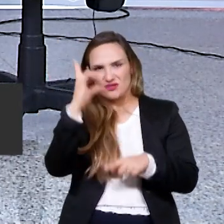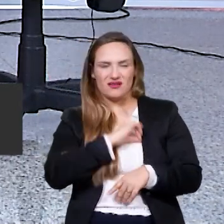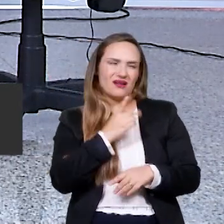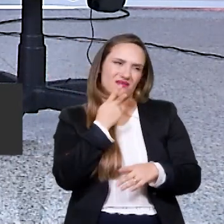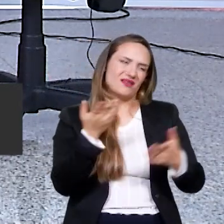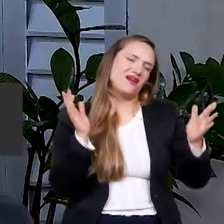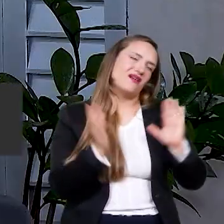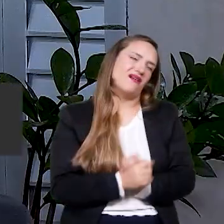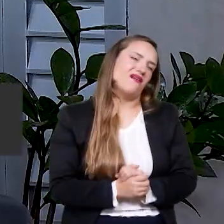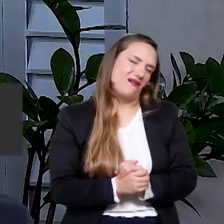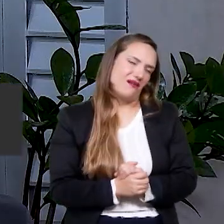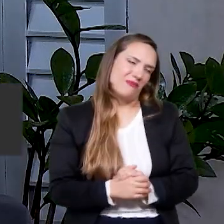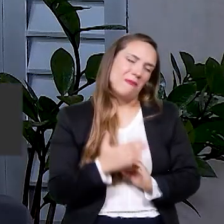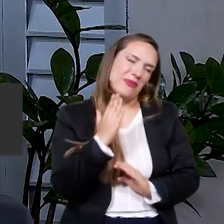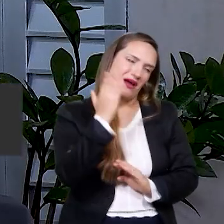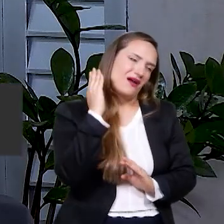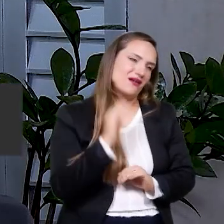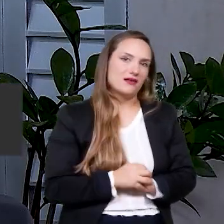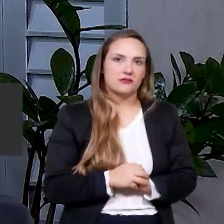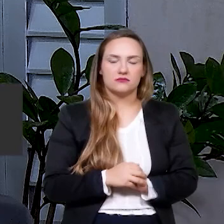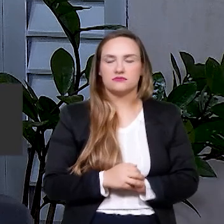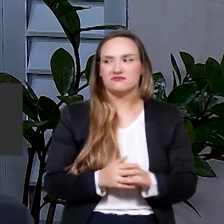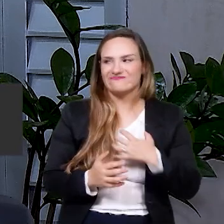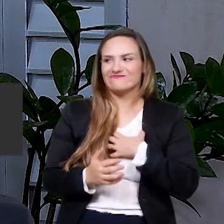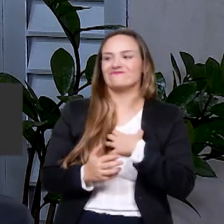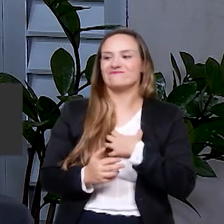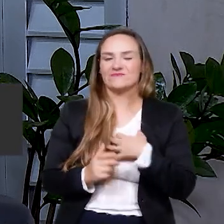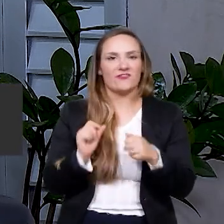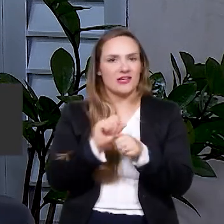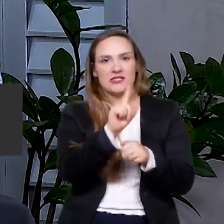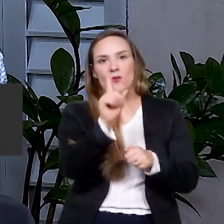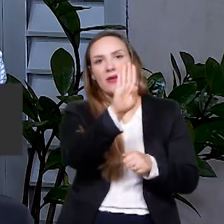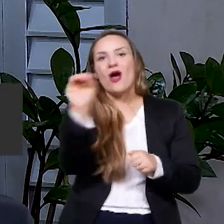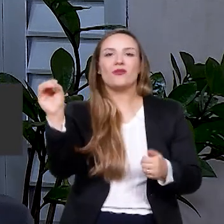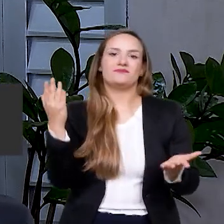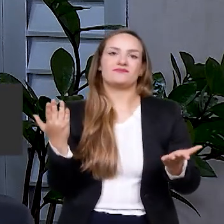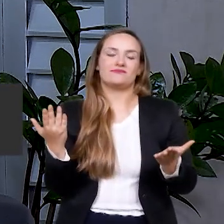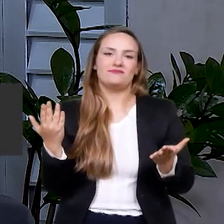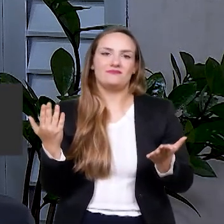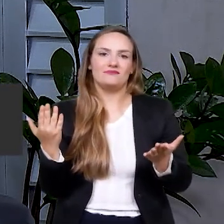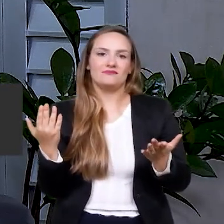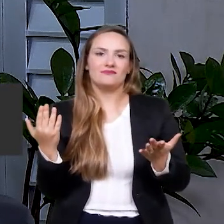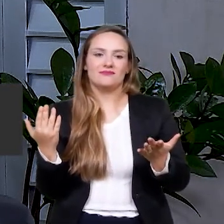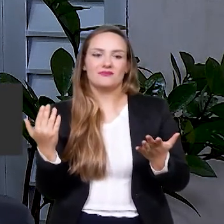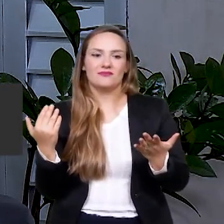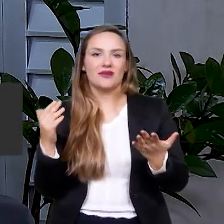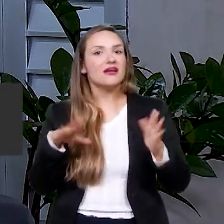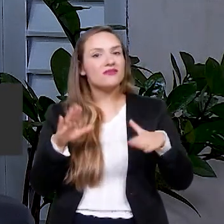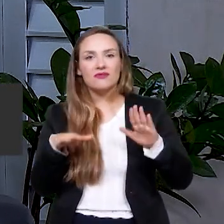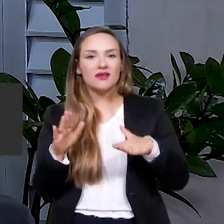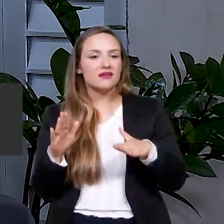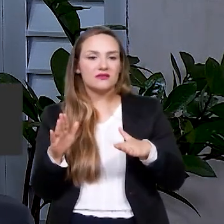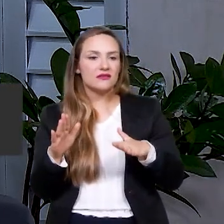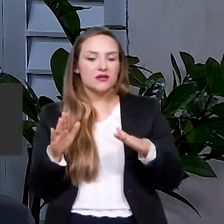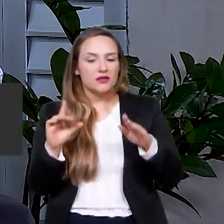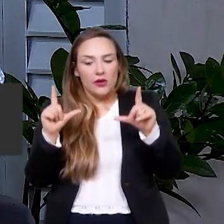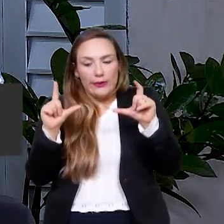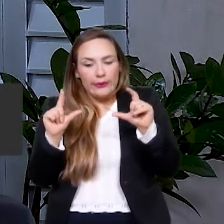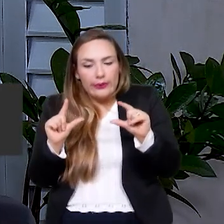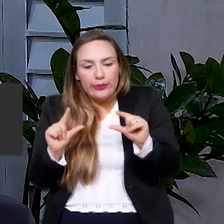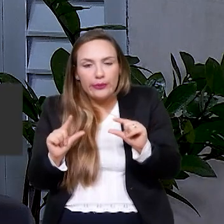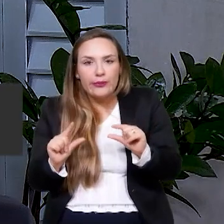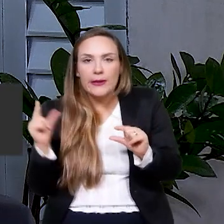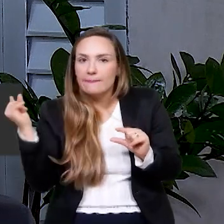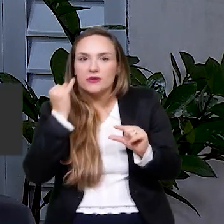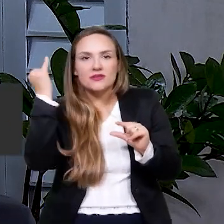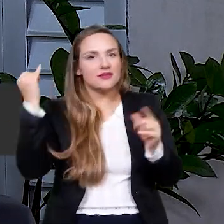ser um instrumento eficaz no combate, passa a ser uma coisa, sabe, que na prática não é aplicada da maneira